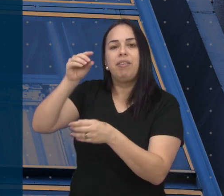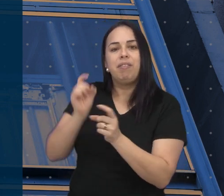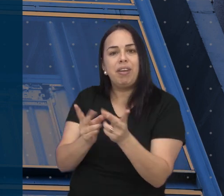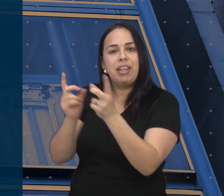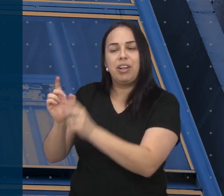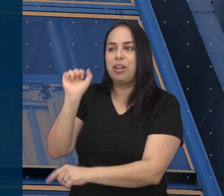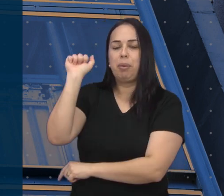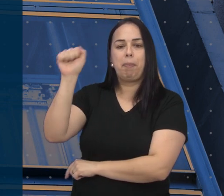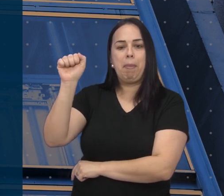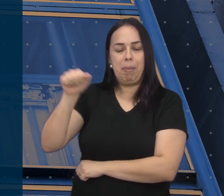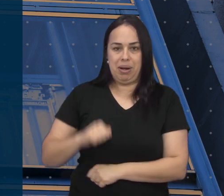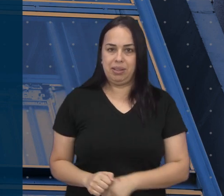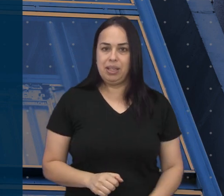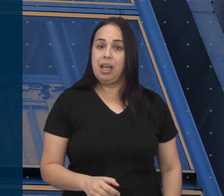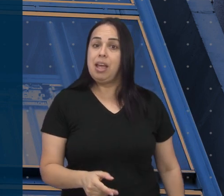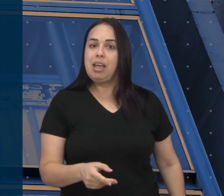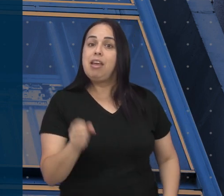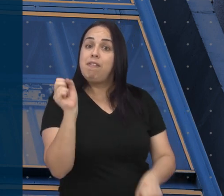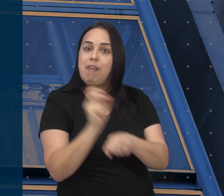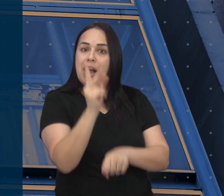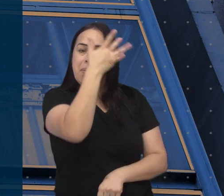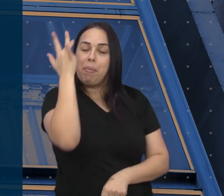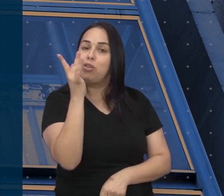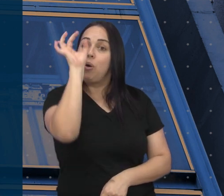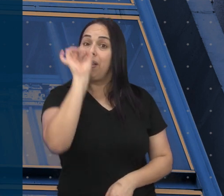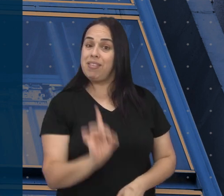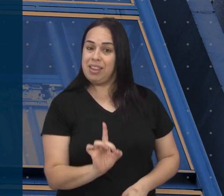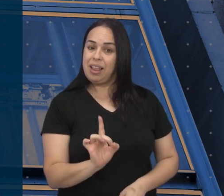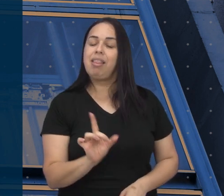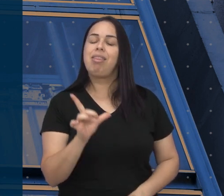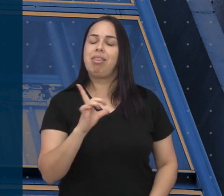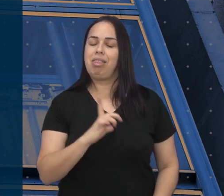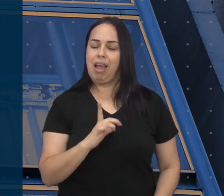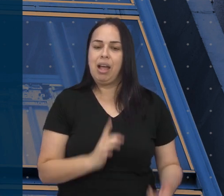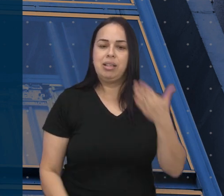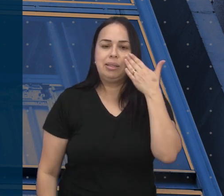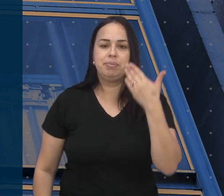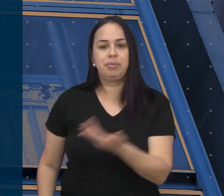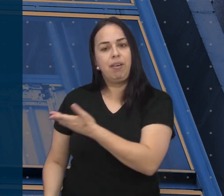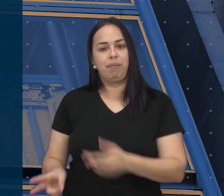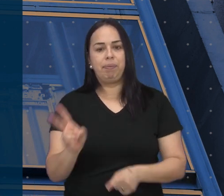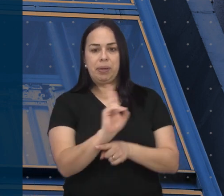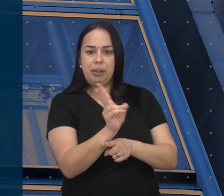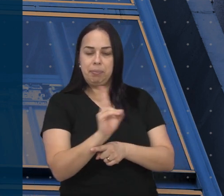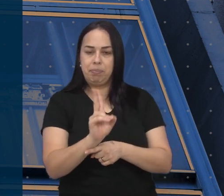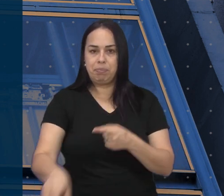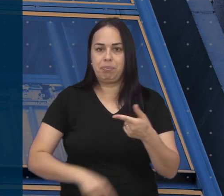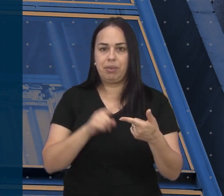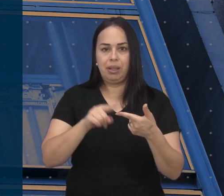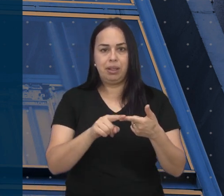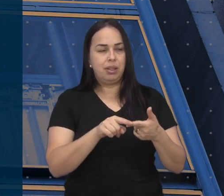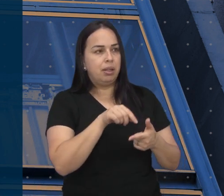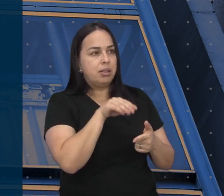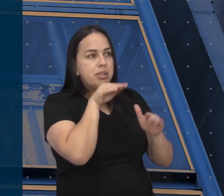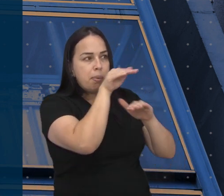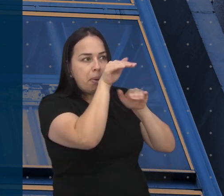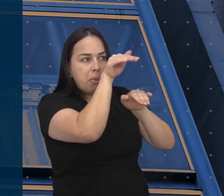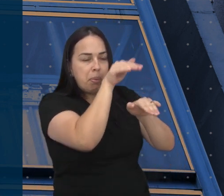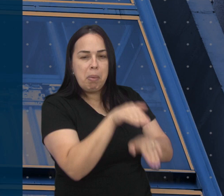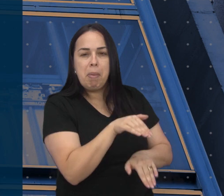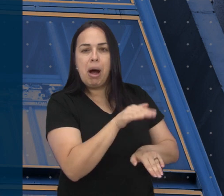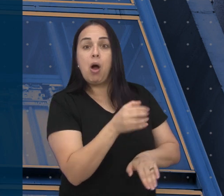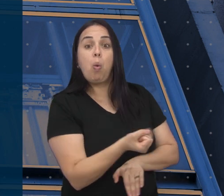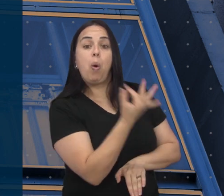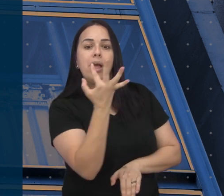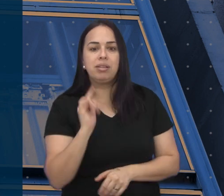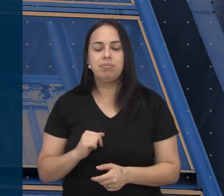vendedor pracista. Ainda há vagas para pessoa com deficiência nos cargos de agente de inspeção, auxiliar de almoxarifado,